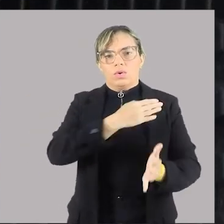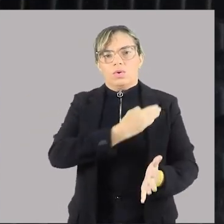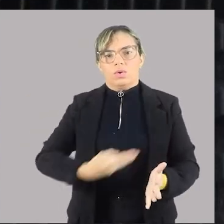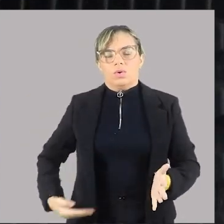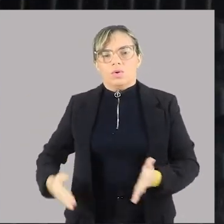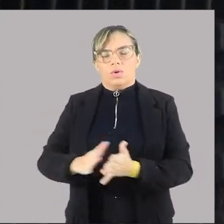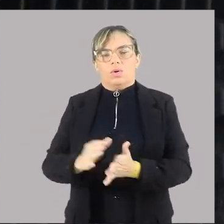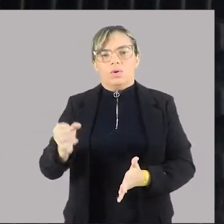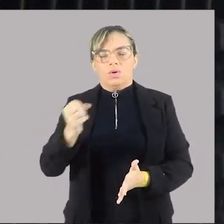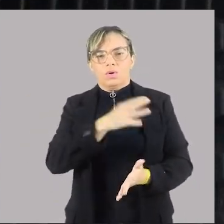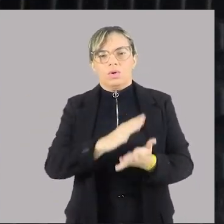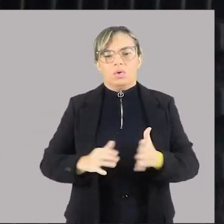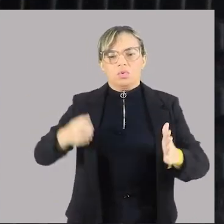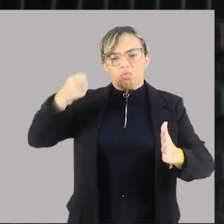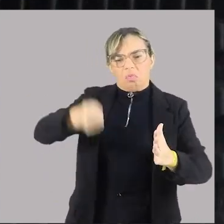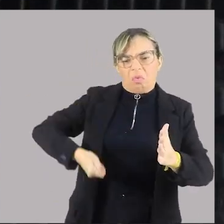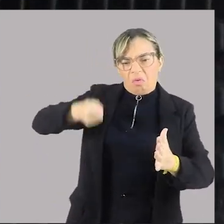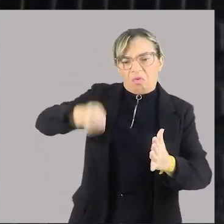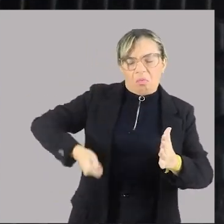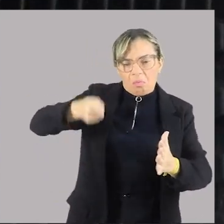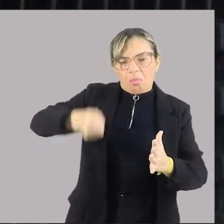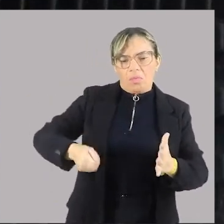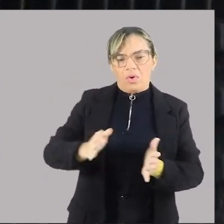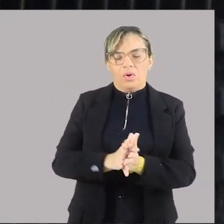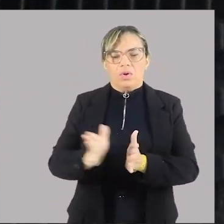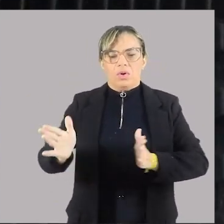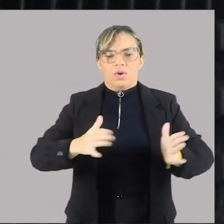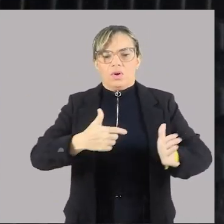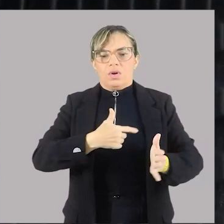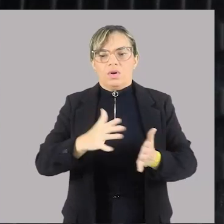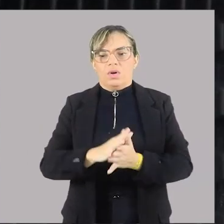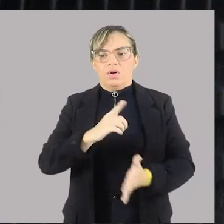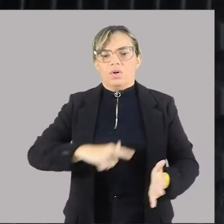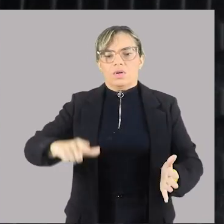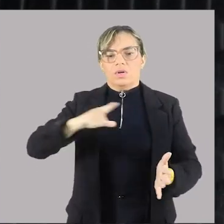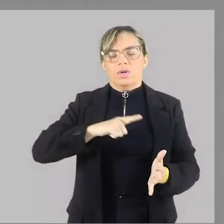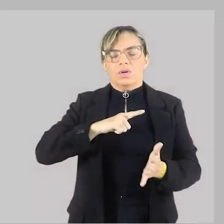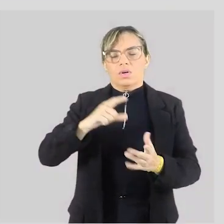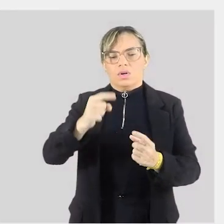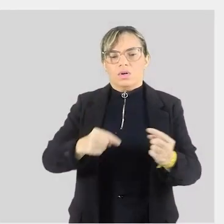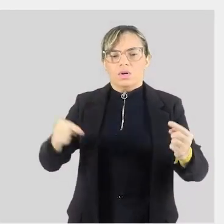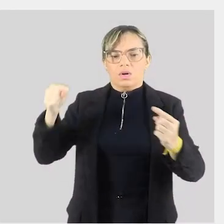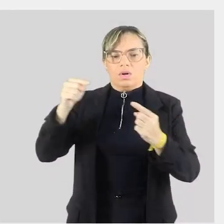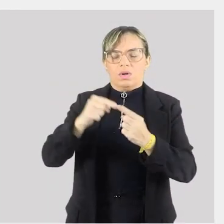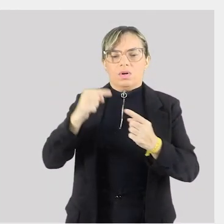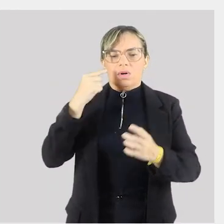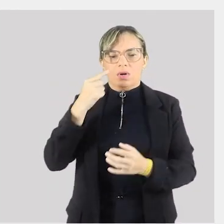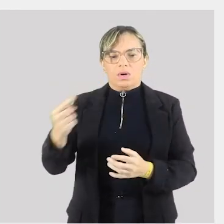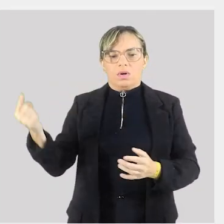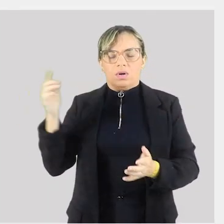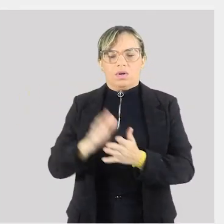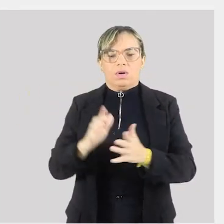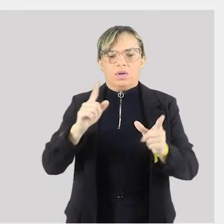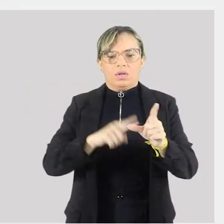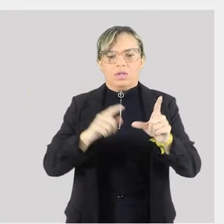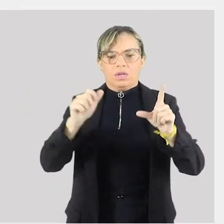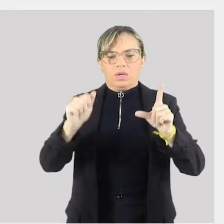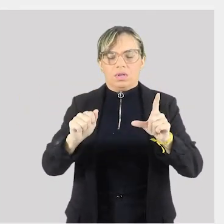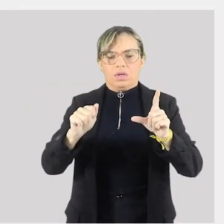o governo ditatorial. Tá? Teve por objetivo. Qual foi o objetivo? Legitimar os